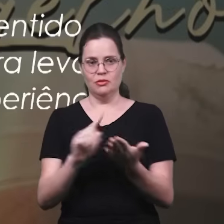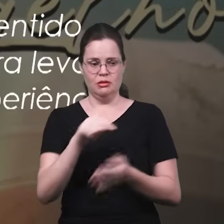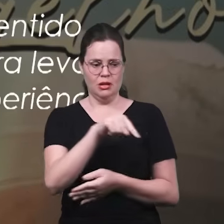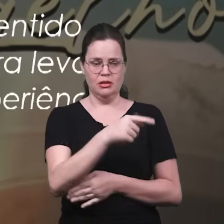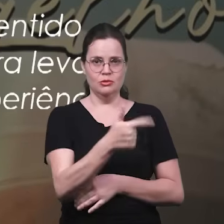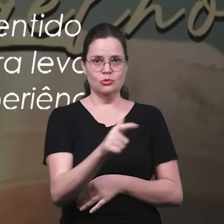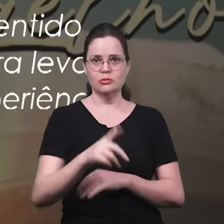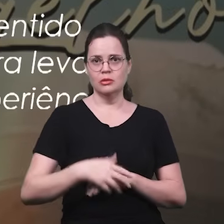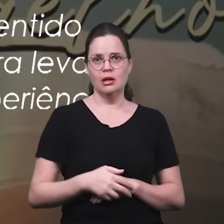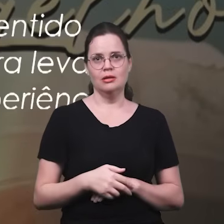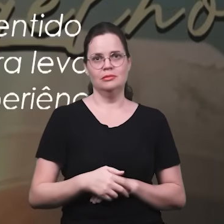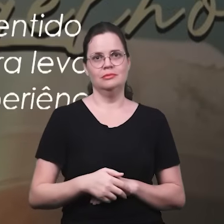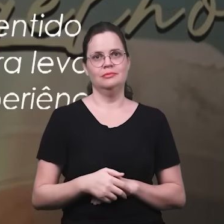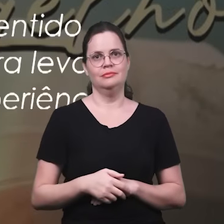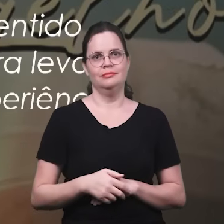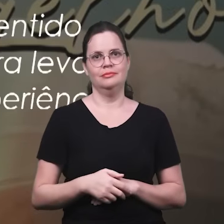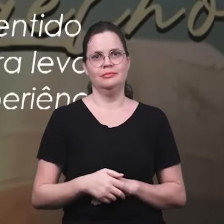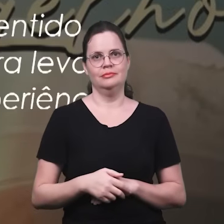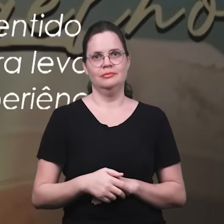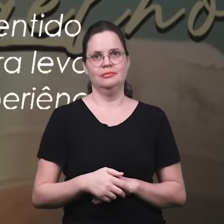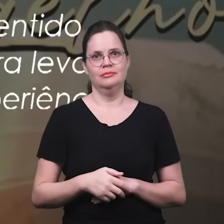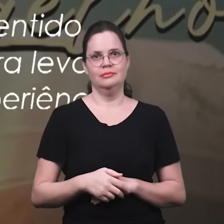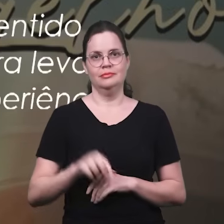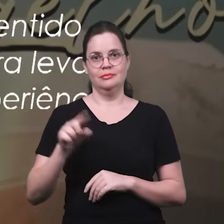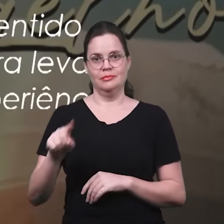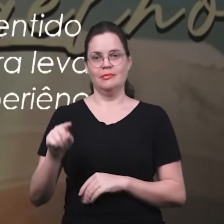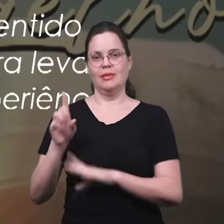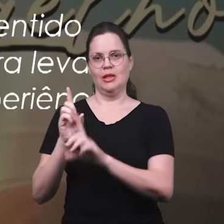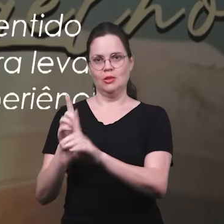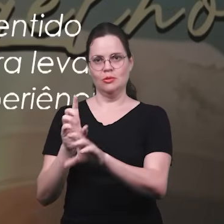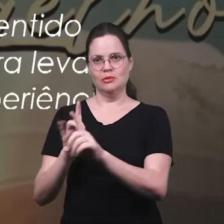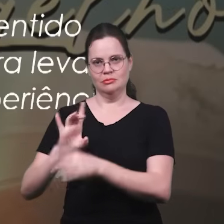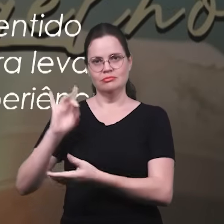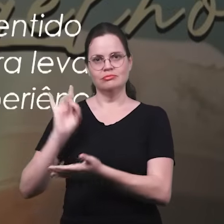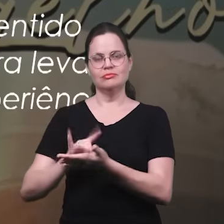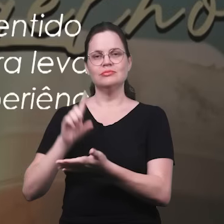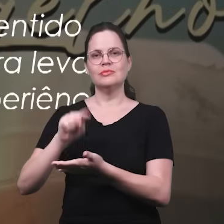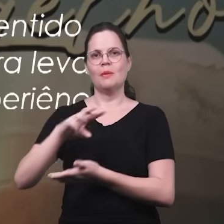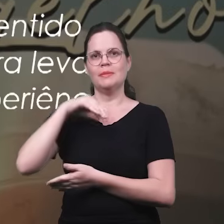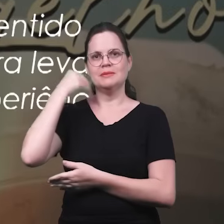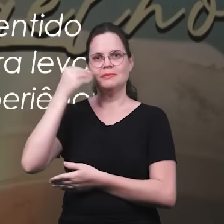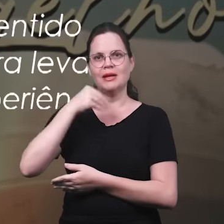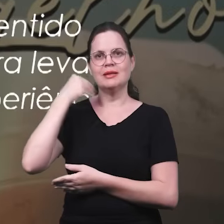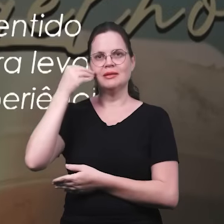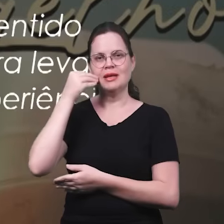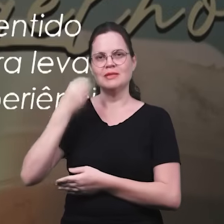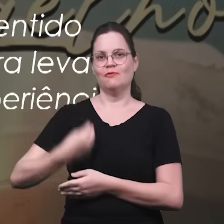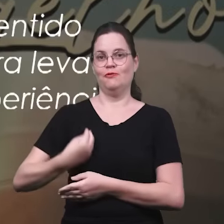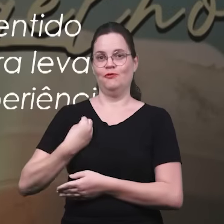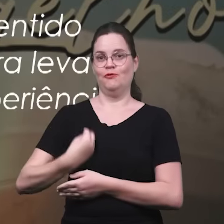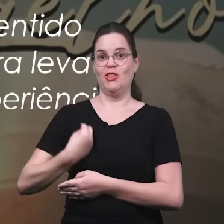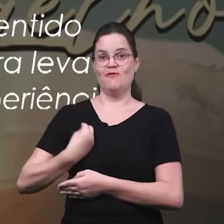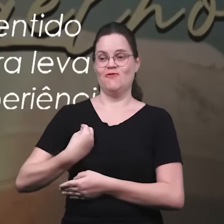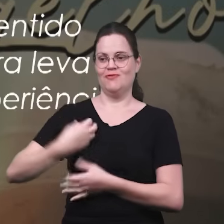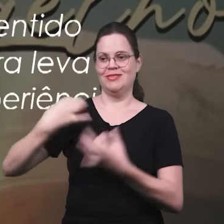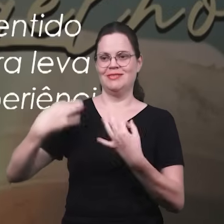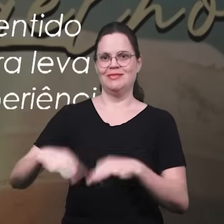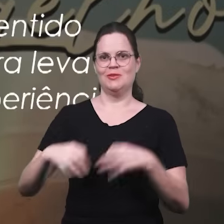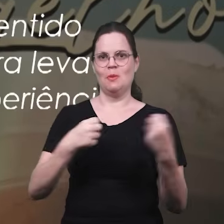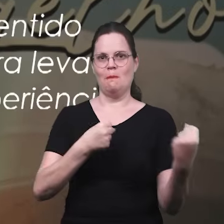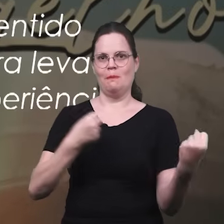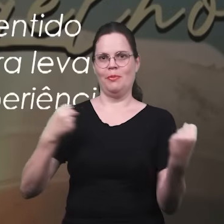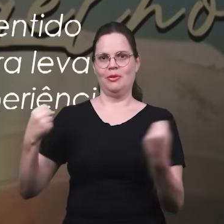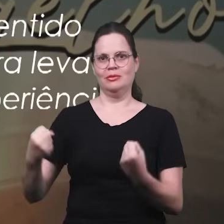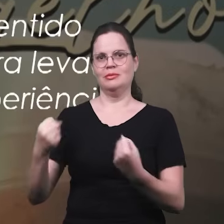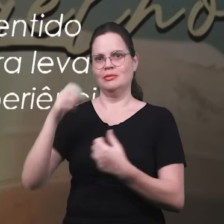Então, mas leva o homem a uma experiência, o Evangelho leva o homem a uma experiência viva da